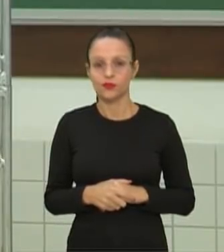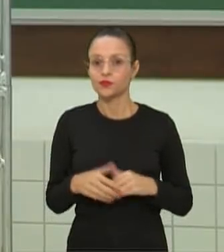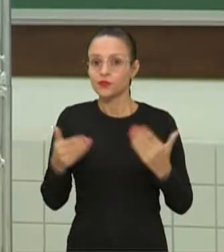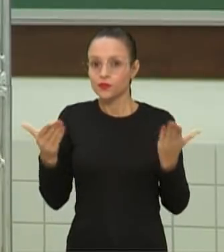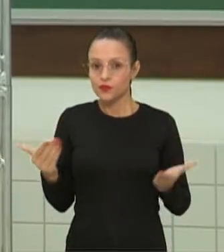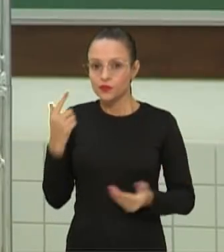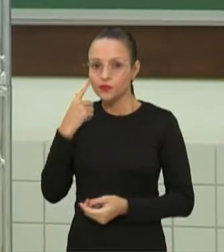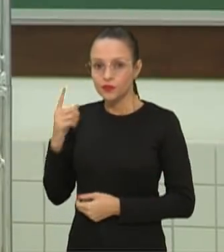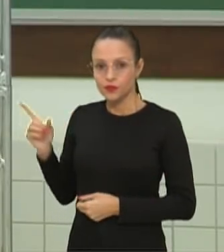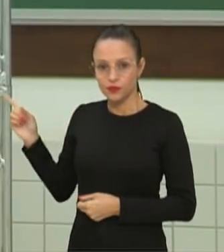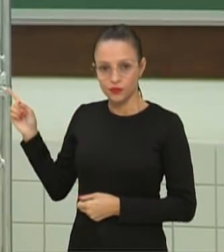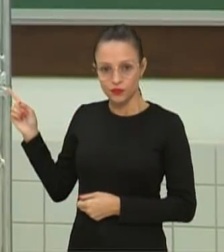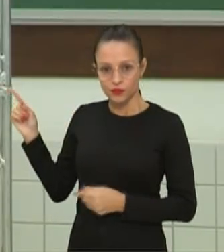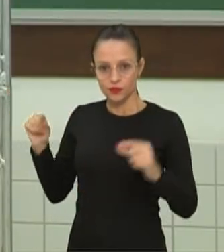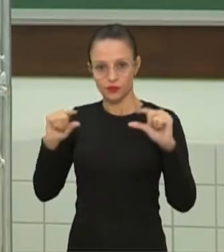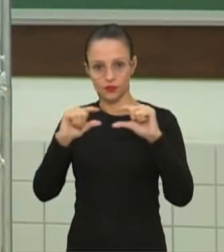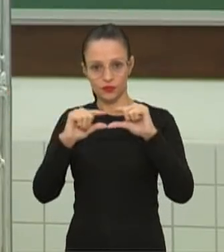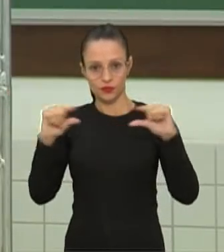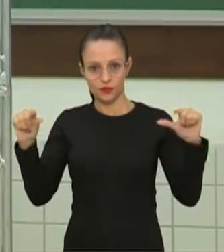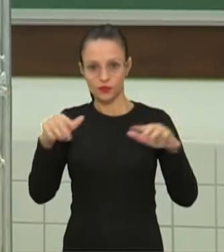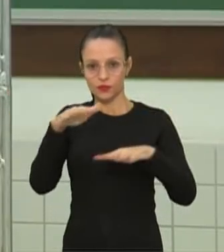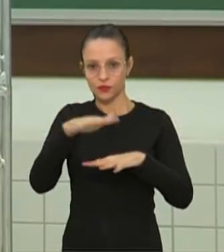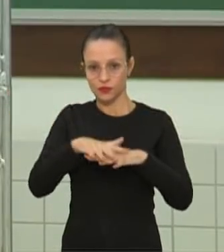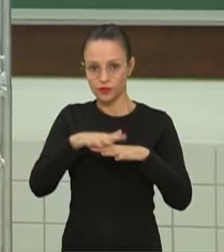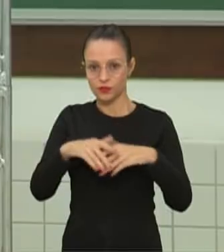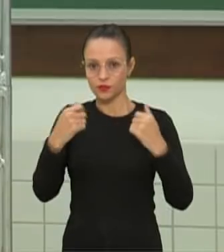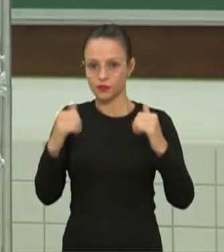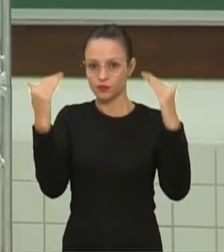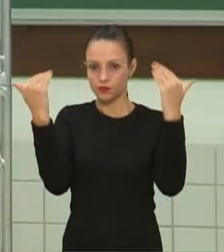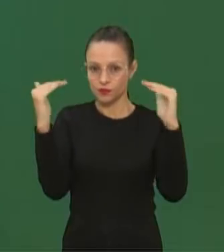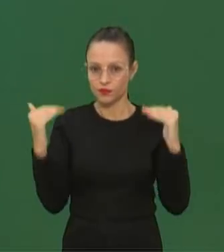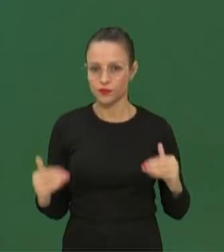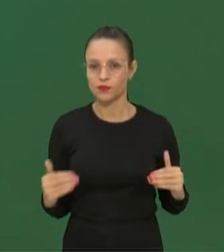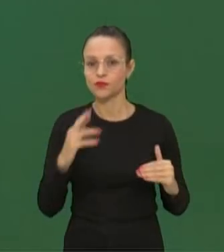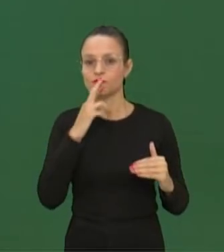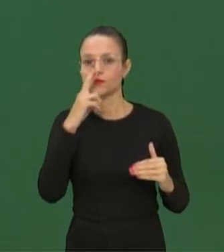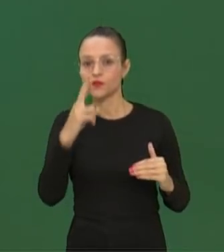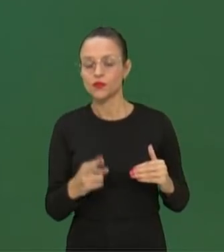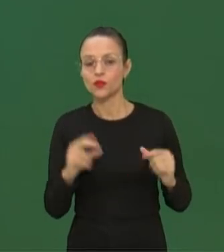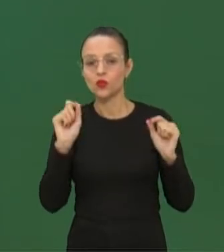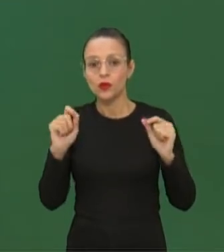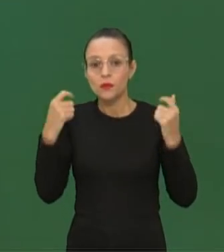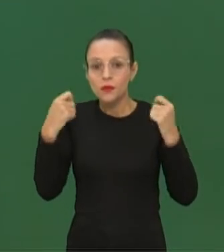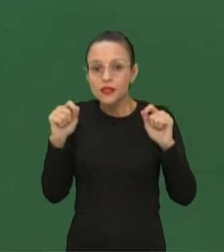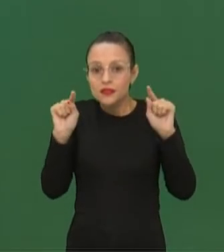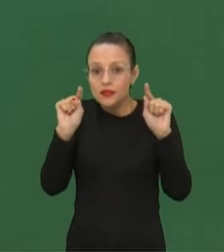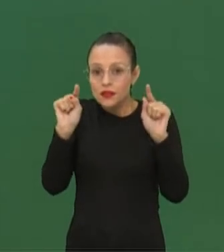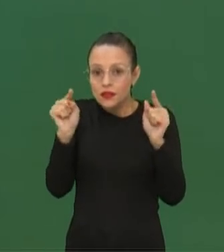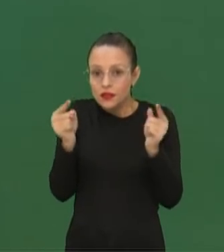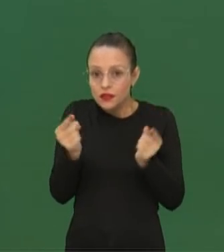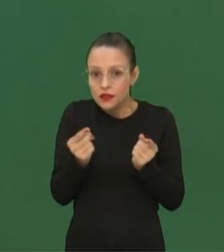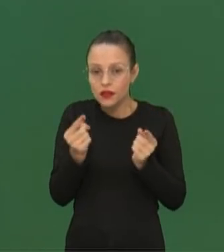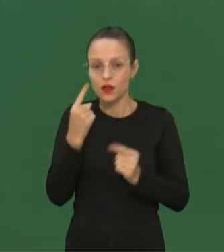Então, essa daqui é a equação que eu tenho que resolver. Primeiro passo de todos, vamos colocar entre parênteses aqui.